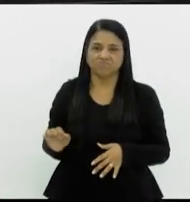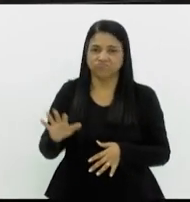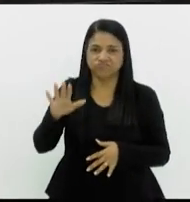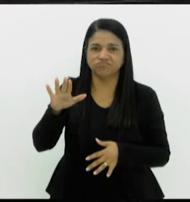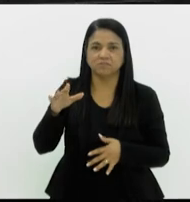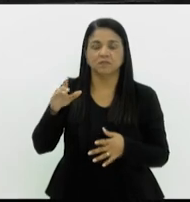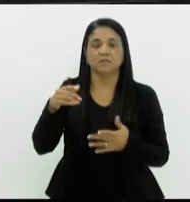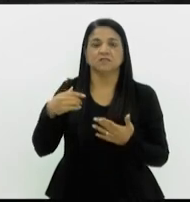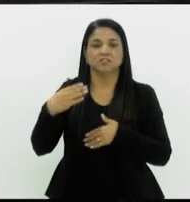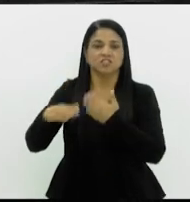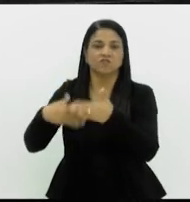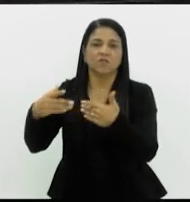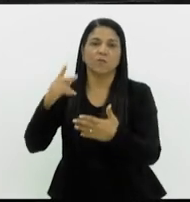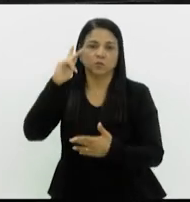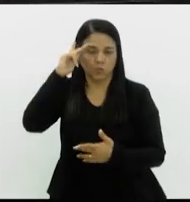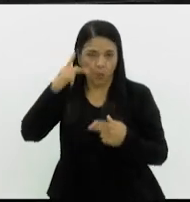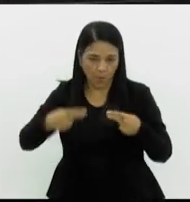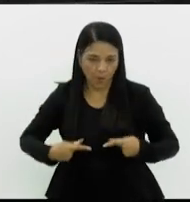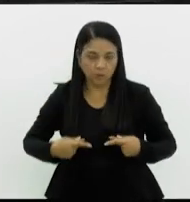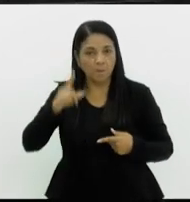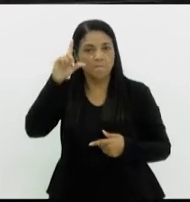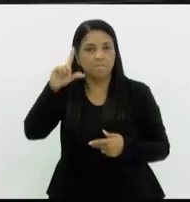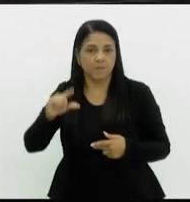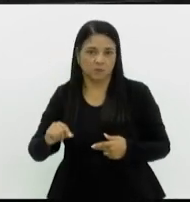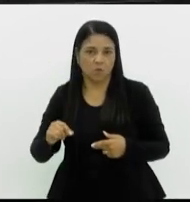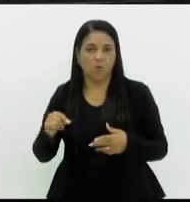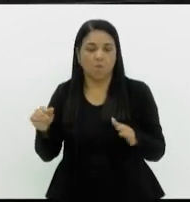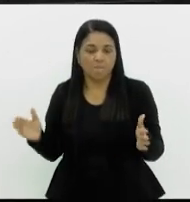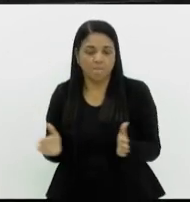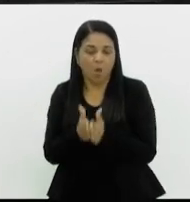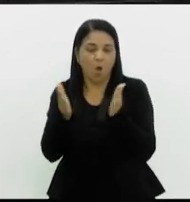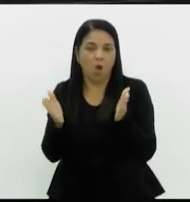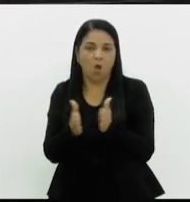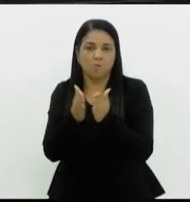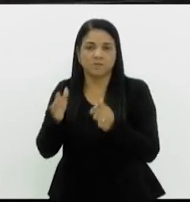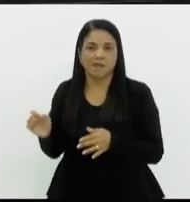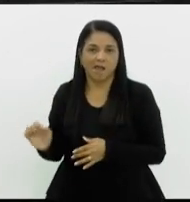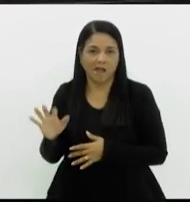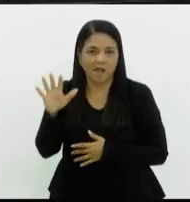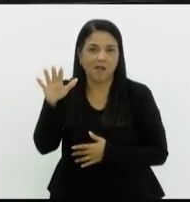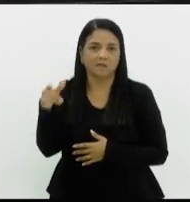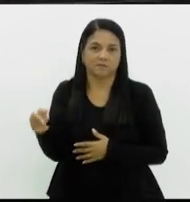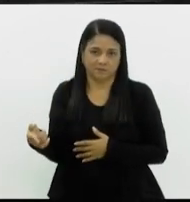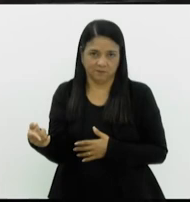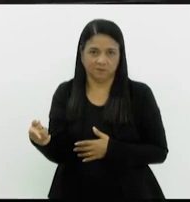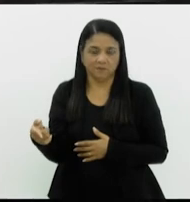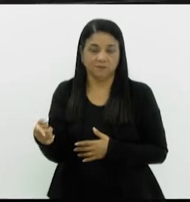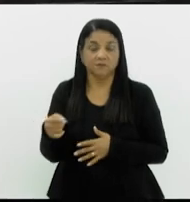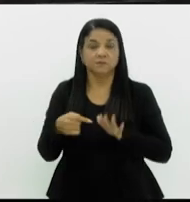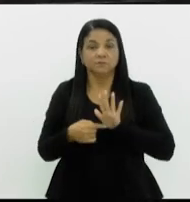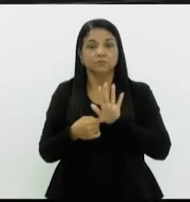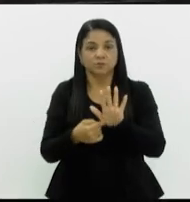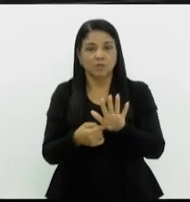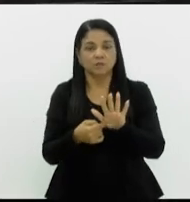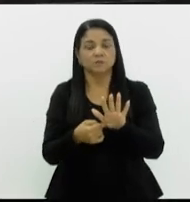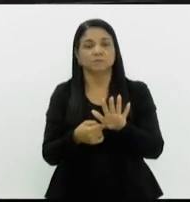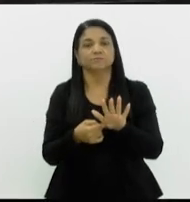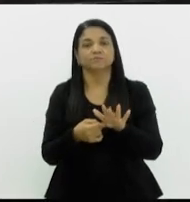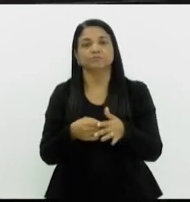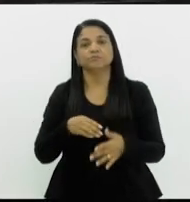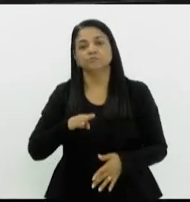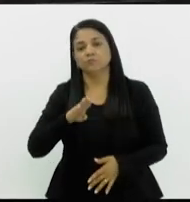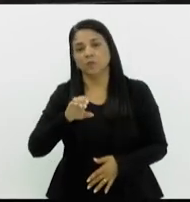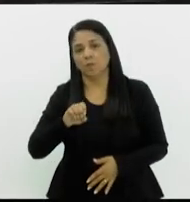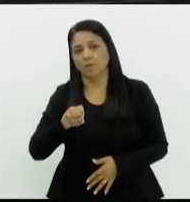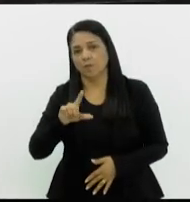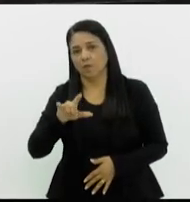ou seja, em áreas pobres, de favelas e periferias, como apontados pelo Boletim